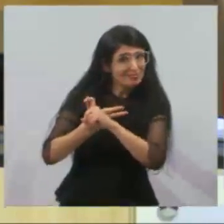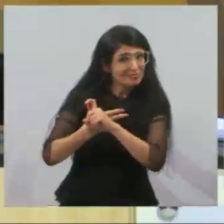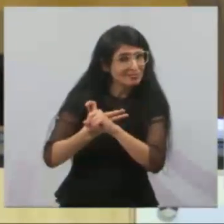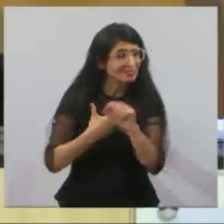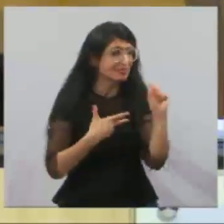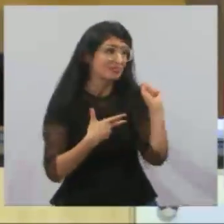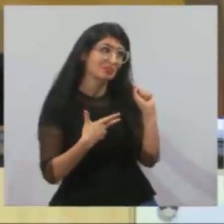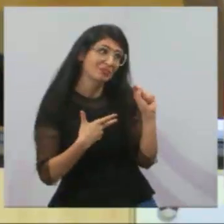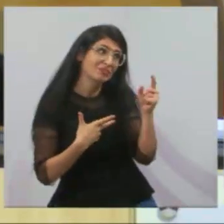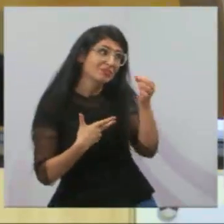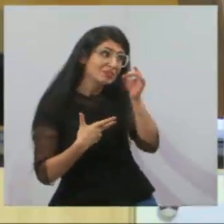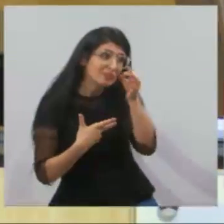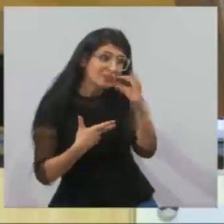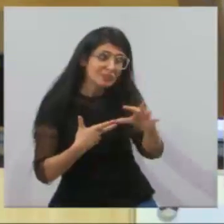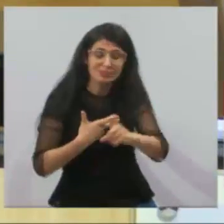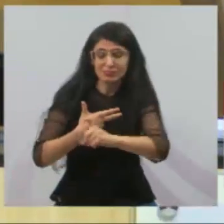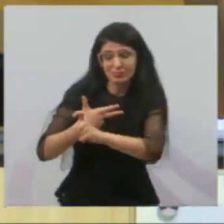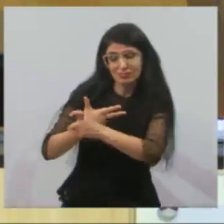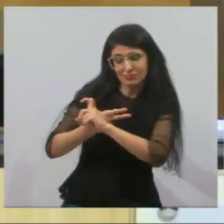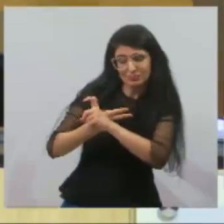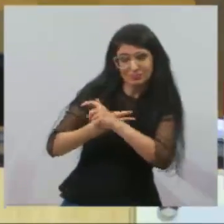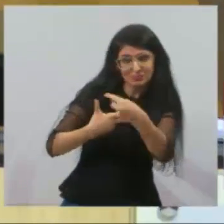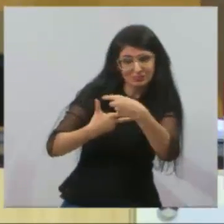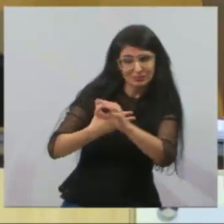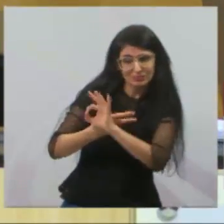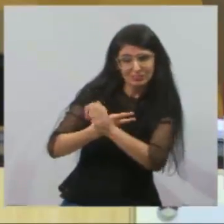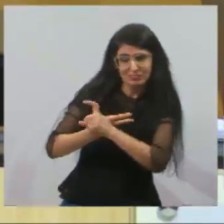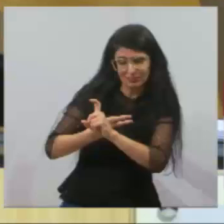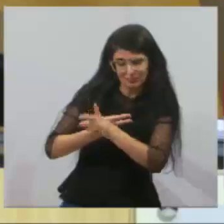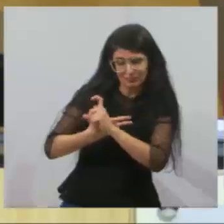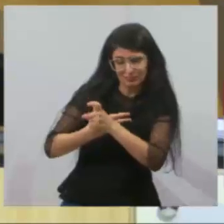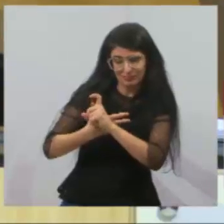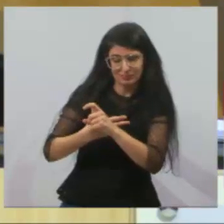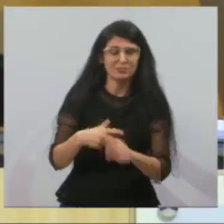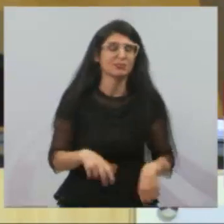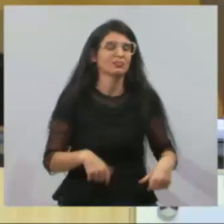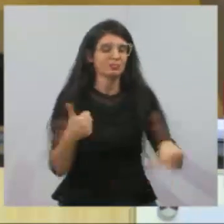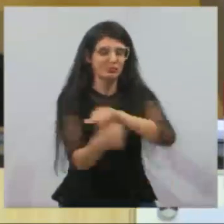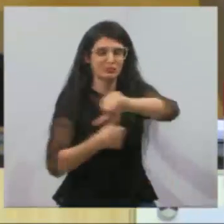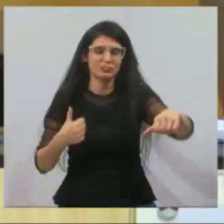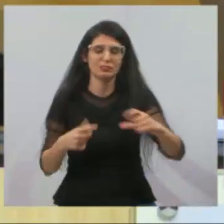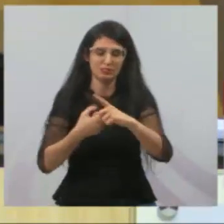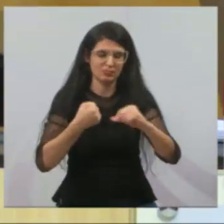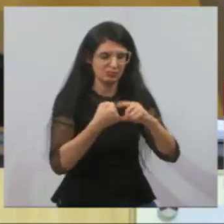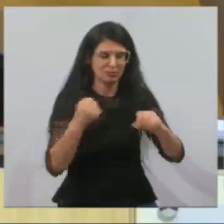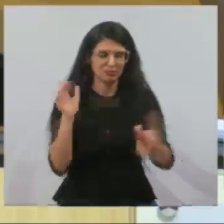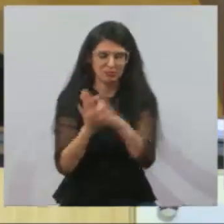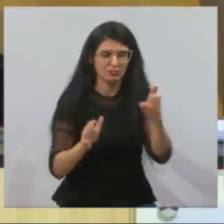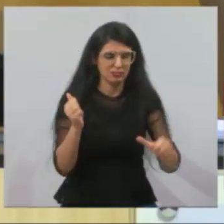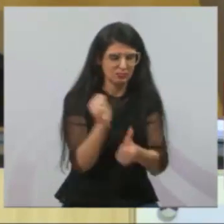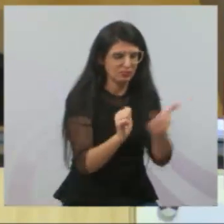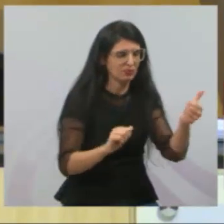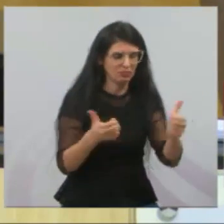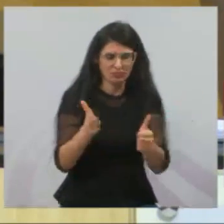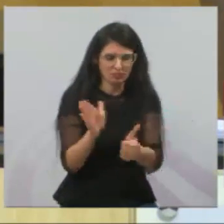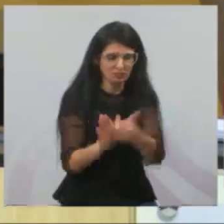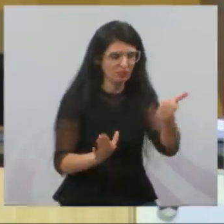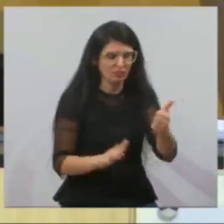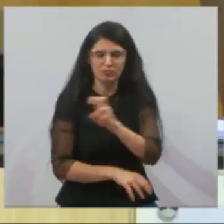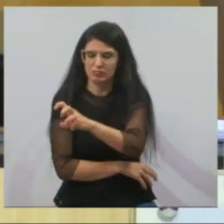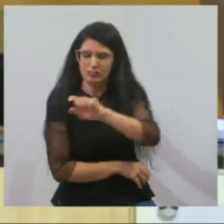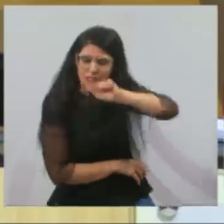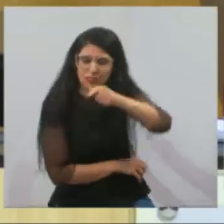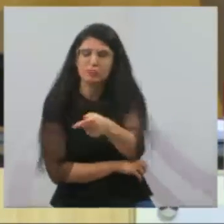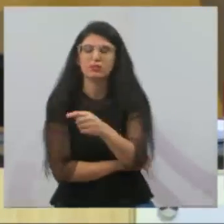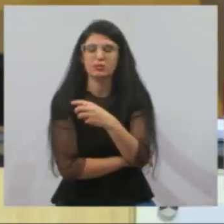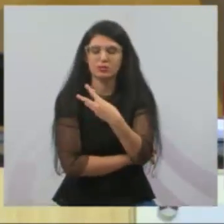Discussão única do projeto de lei do Executivo. Assunto: altera os artigos 5º e 6º da Lei